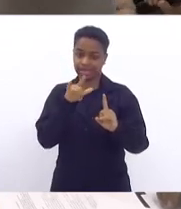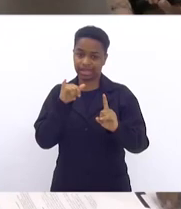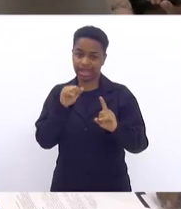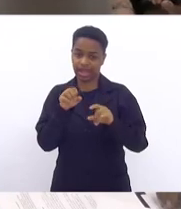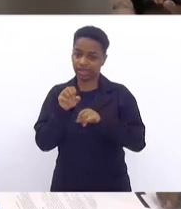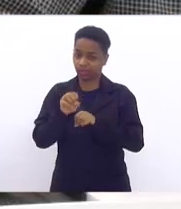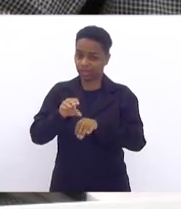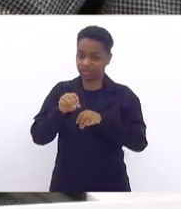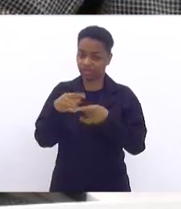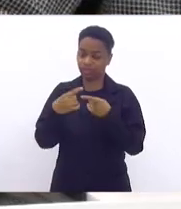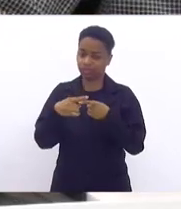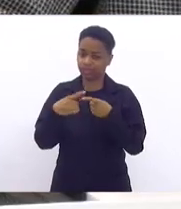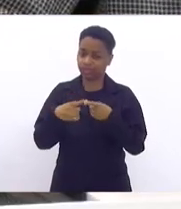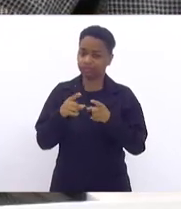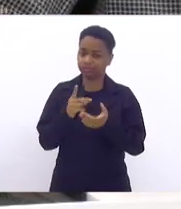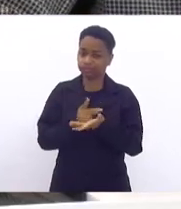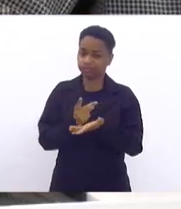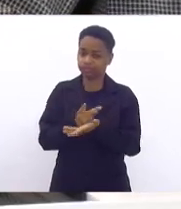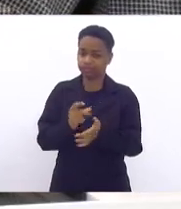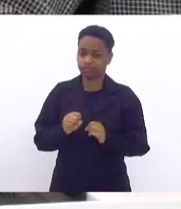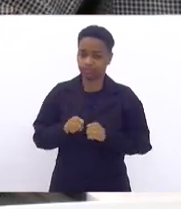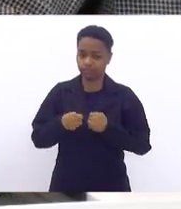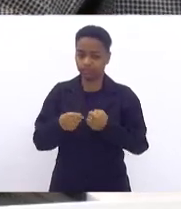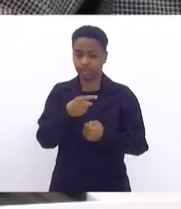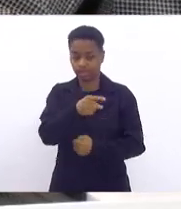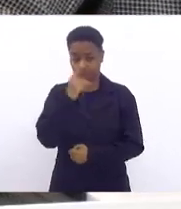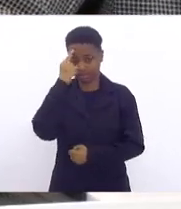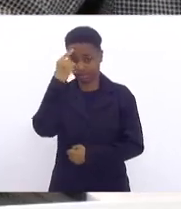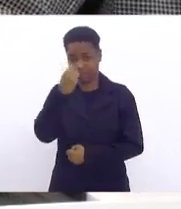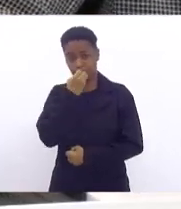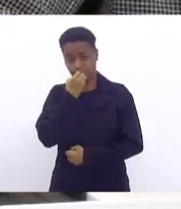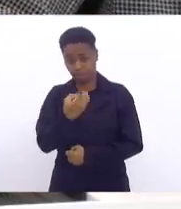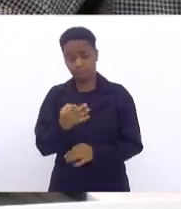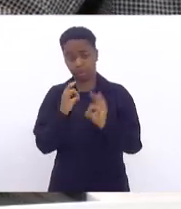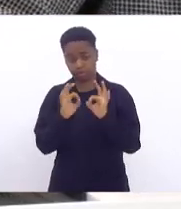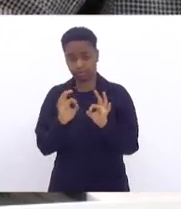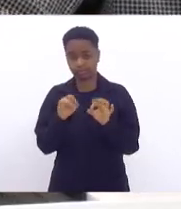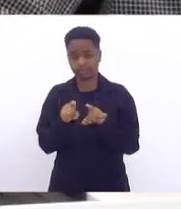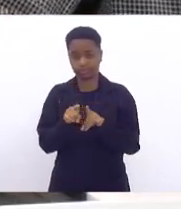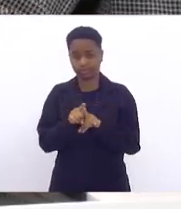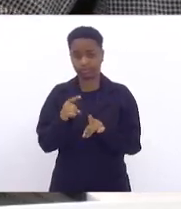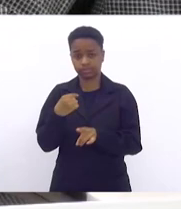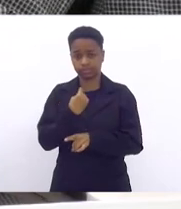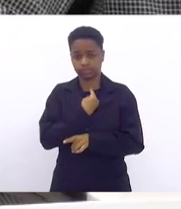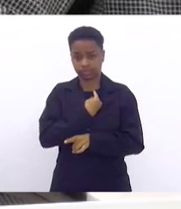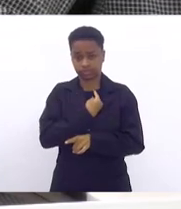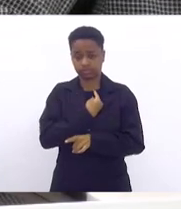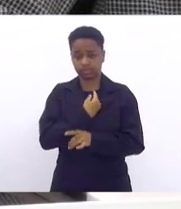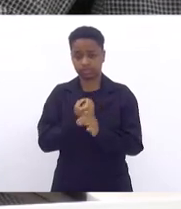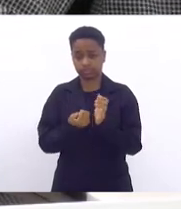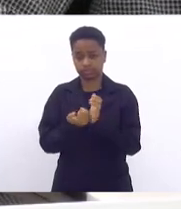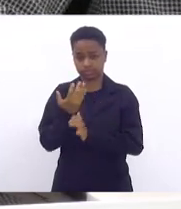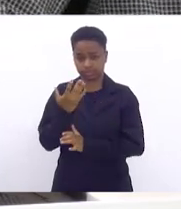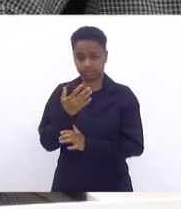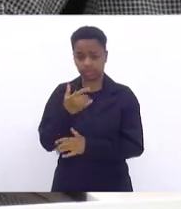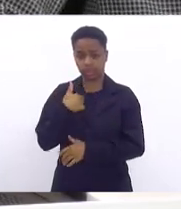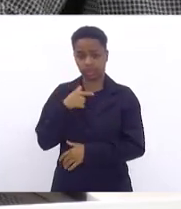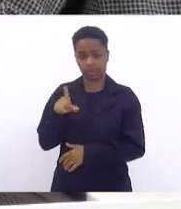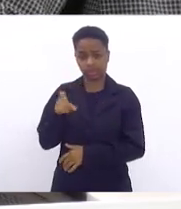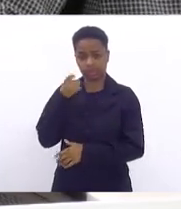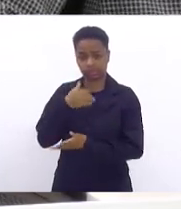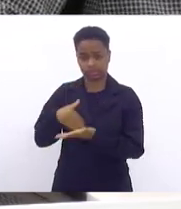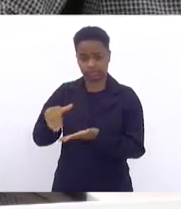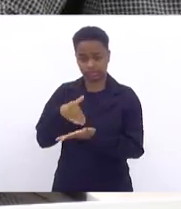E dizer, deputada Célia, vossa ideia é muito boa, e nós implementamos, deputada Murim, quando estava na Secretaria Estadual do